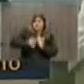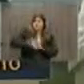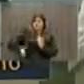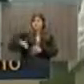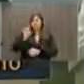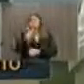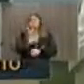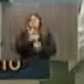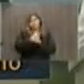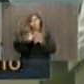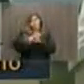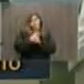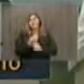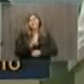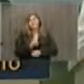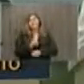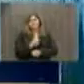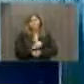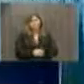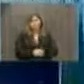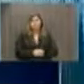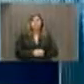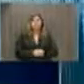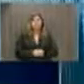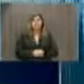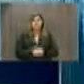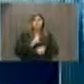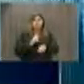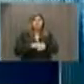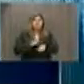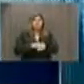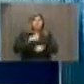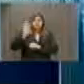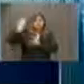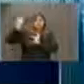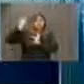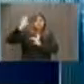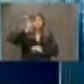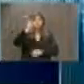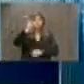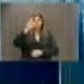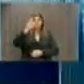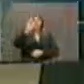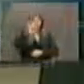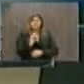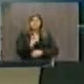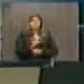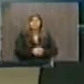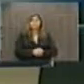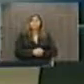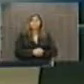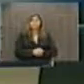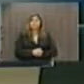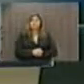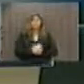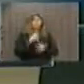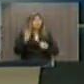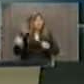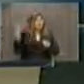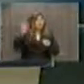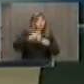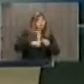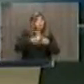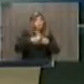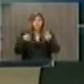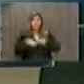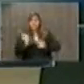para as questões sociais serem atendidas. Tempo para o candidato Cícero Lucena. Nós queremos retomar vários programas